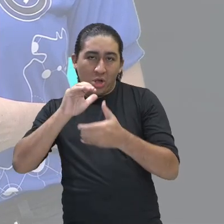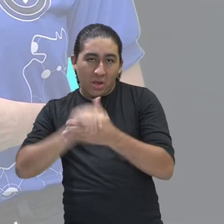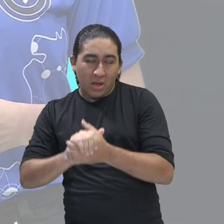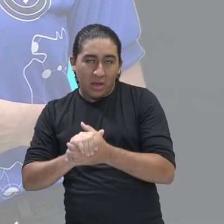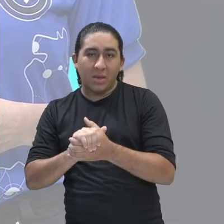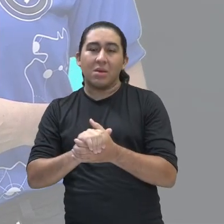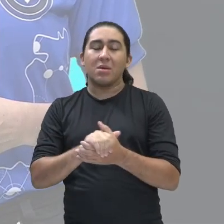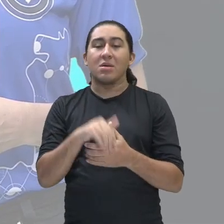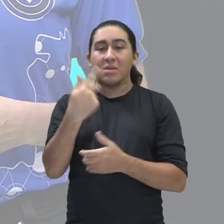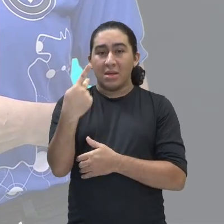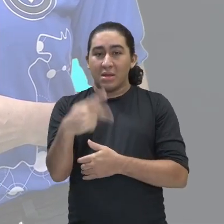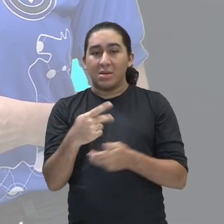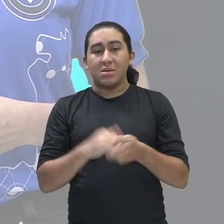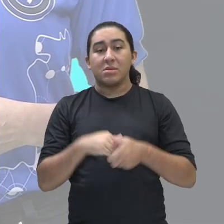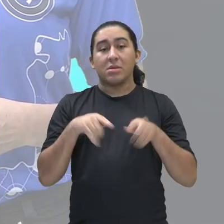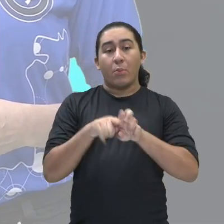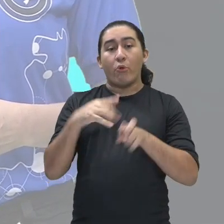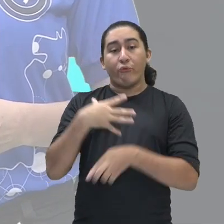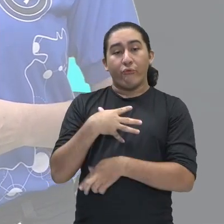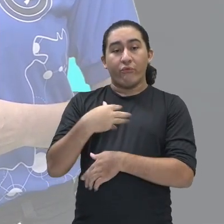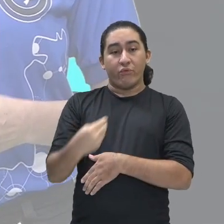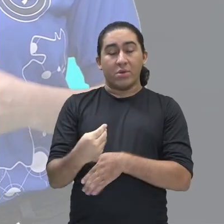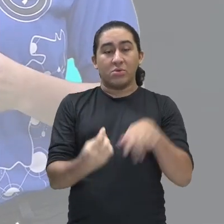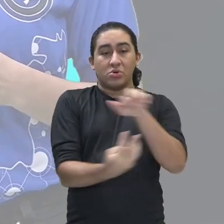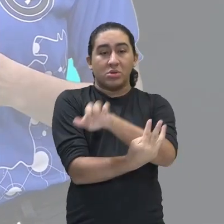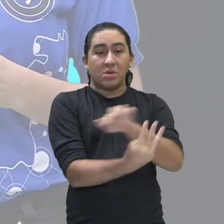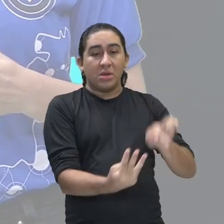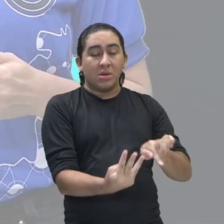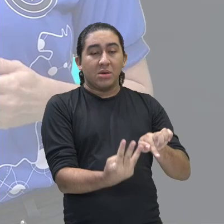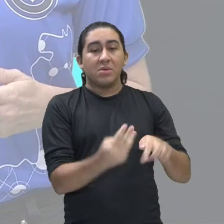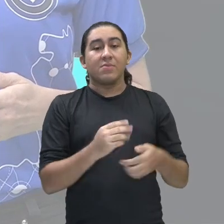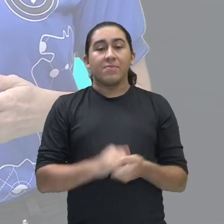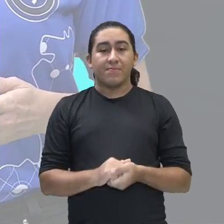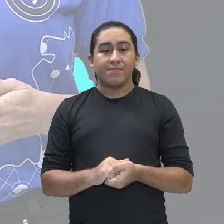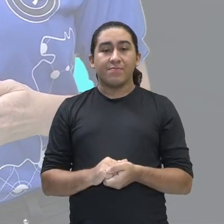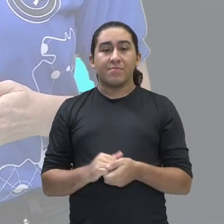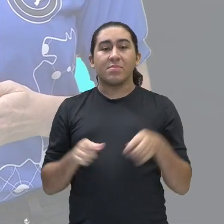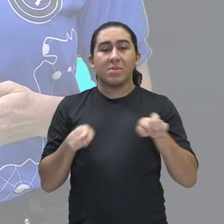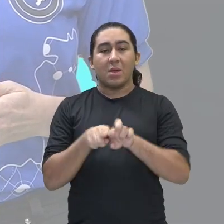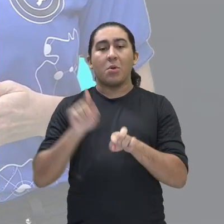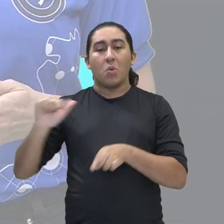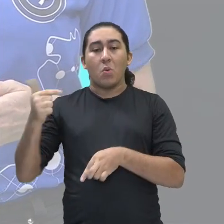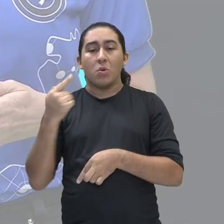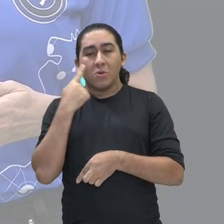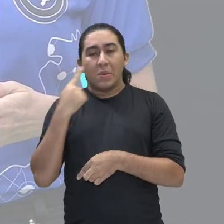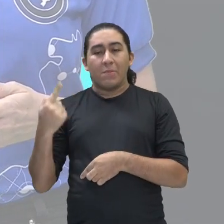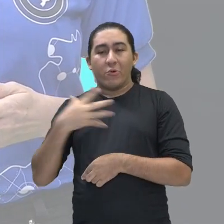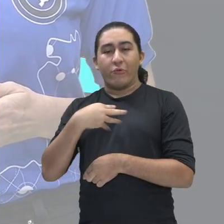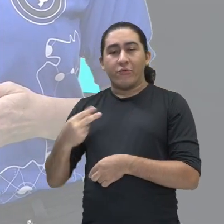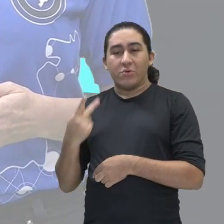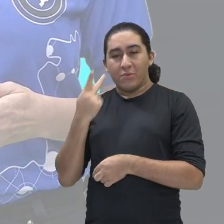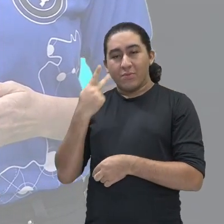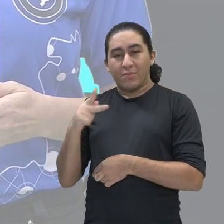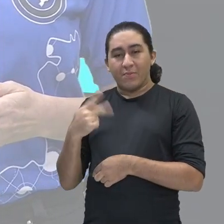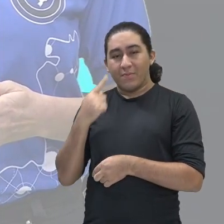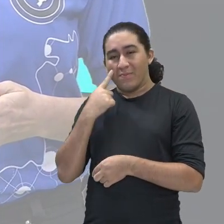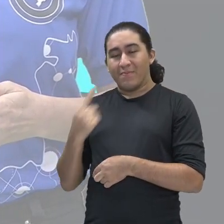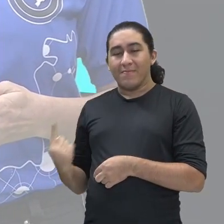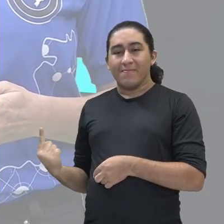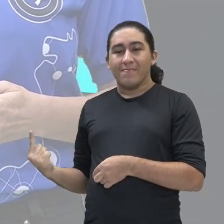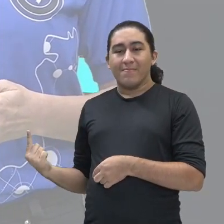Diana, que é o Harry, Prince Harry, que é casado com a Meghan. E aqui os filhinhos deles, olha, o Prince, a Lilibet,